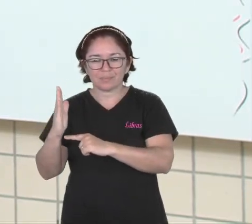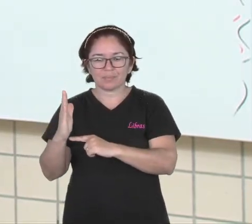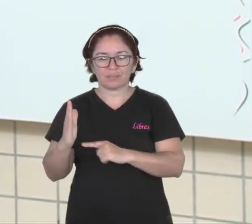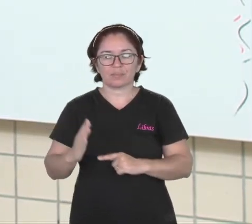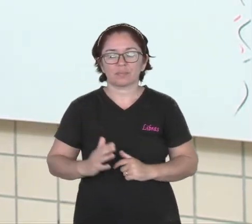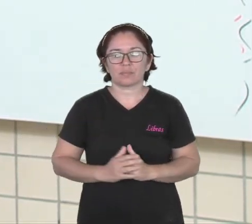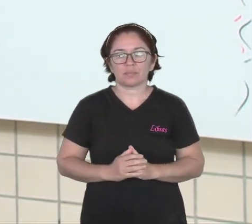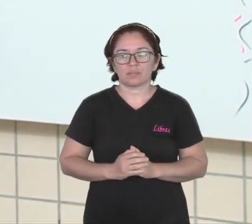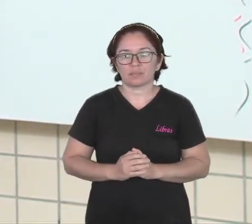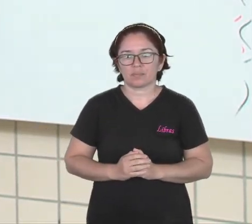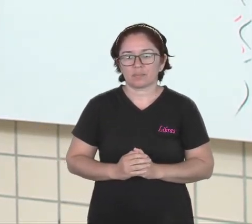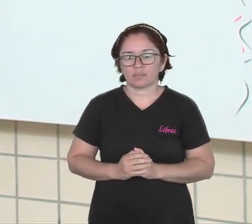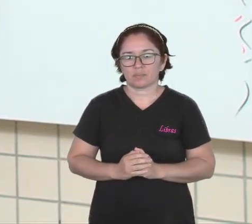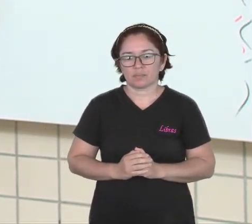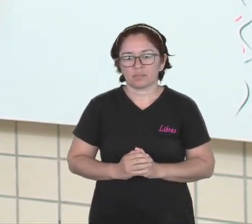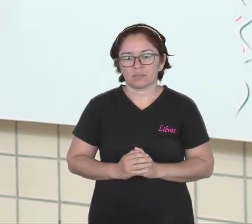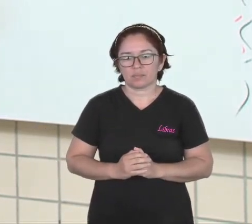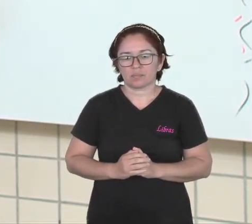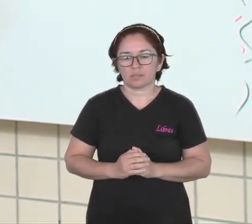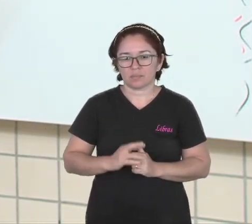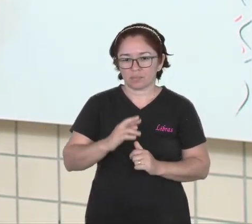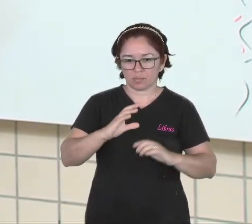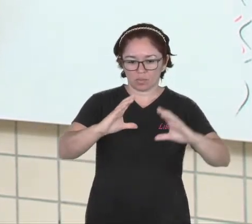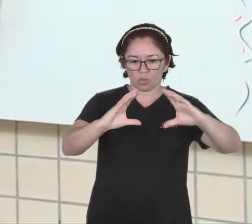anotar cada elemento